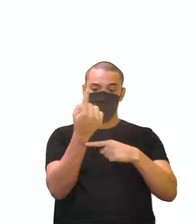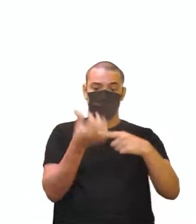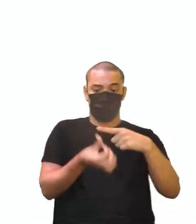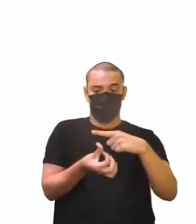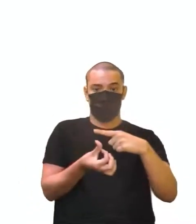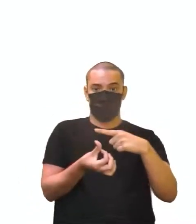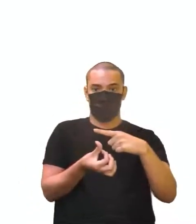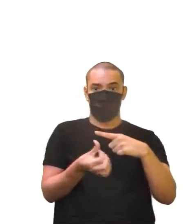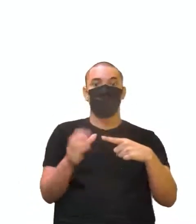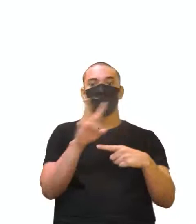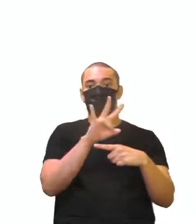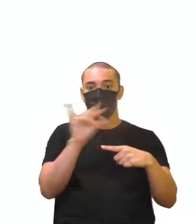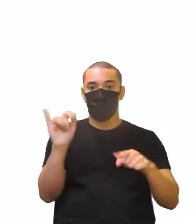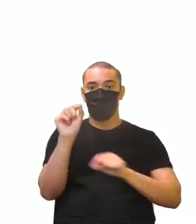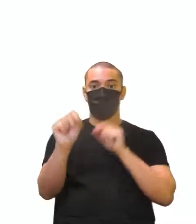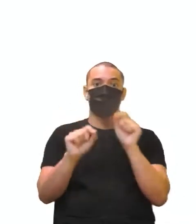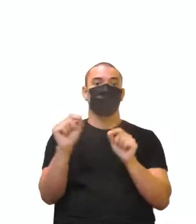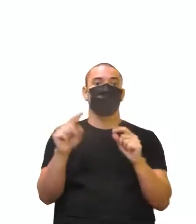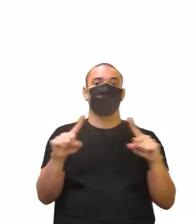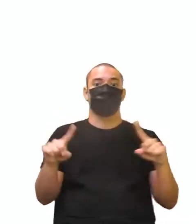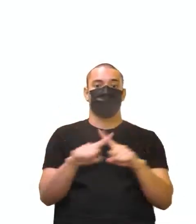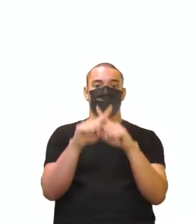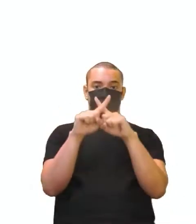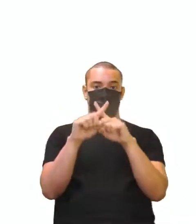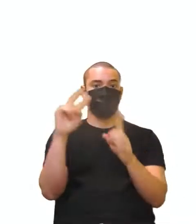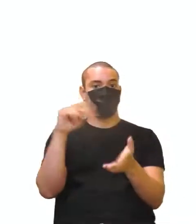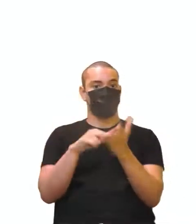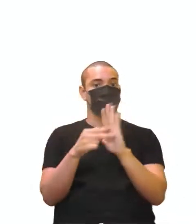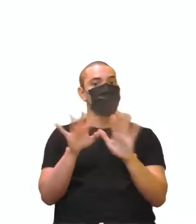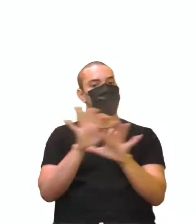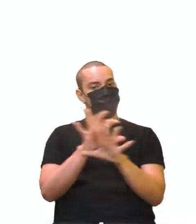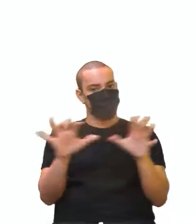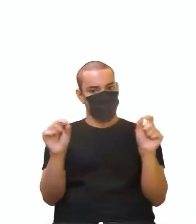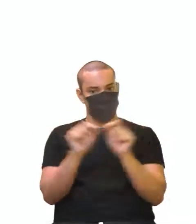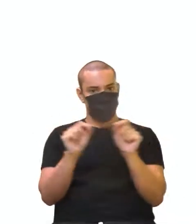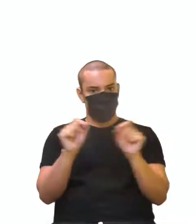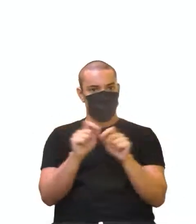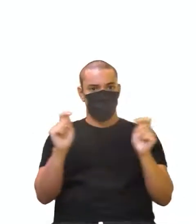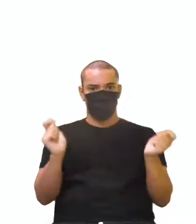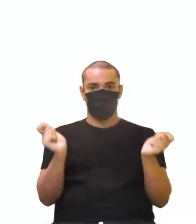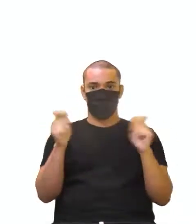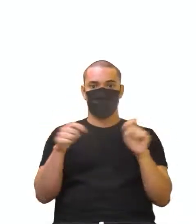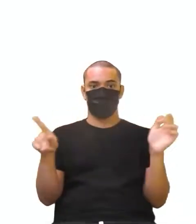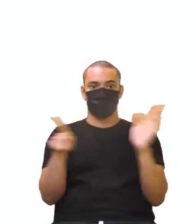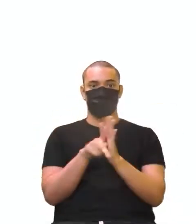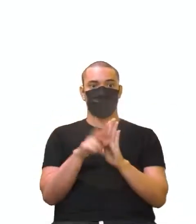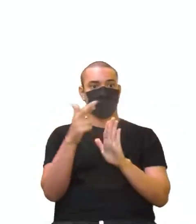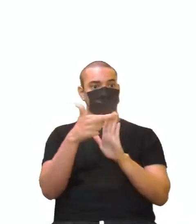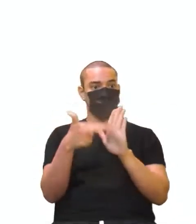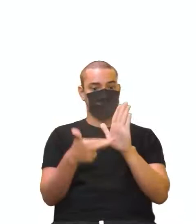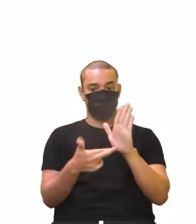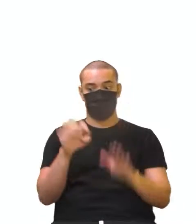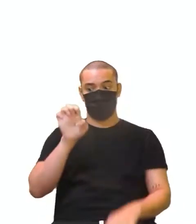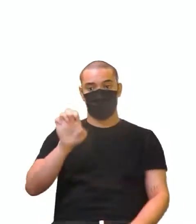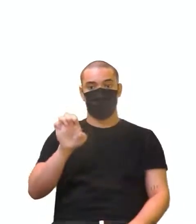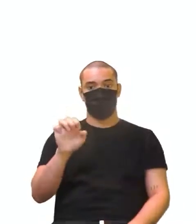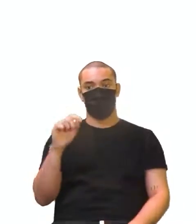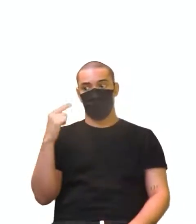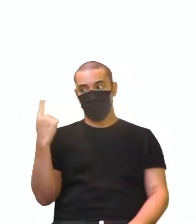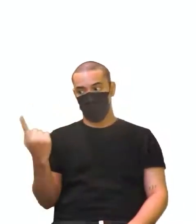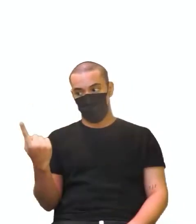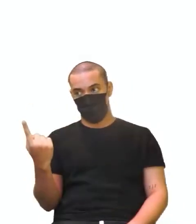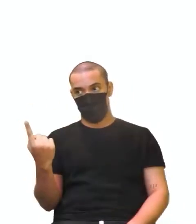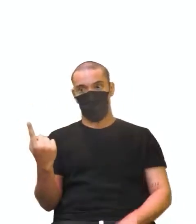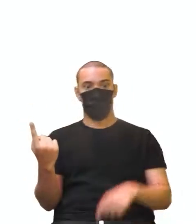isso e vai multiplicar. Tá? Nesse caso, é assim que você calcula a probabilidade da regra do E, ou seja, de um